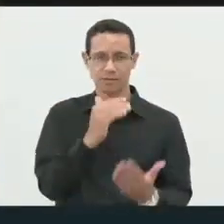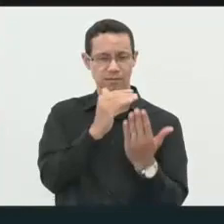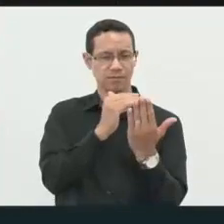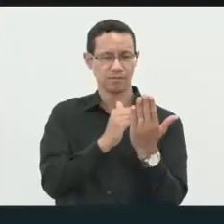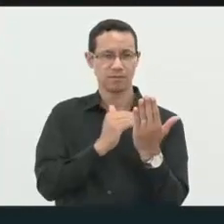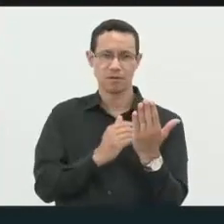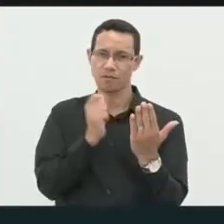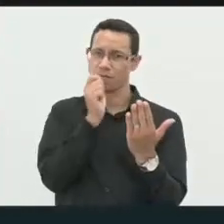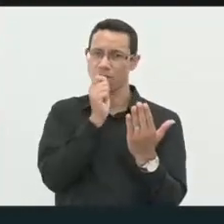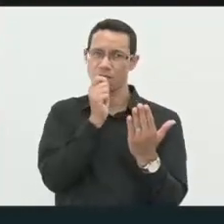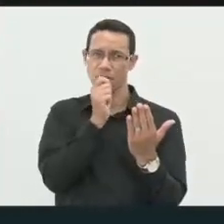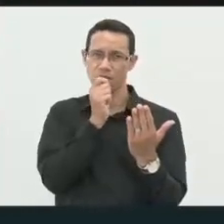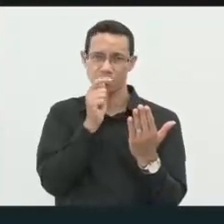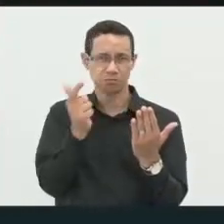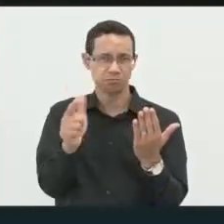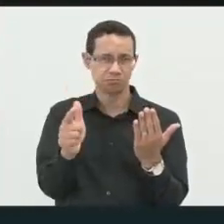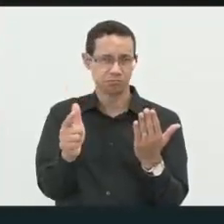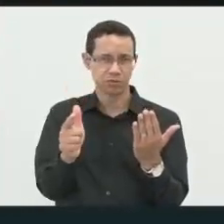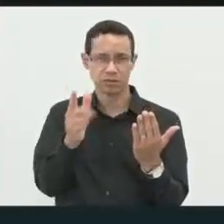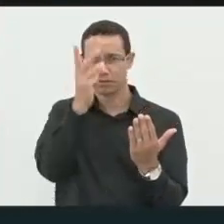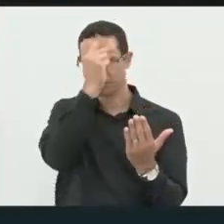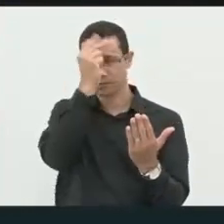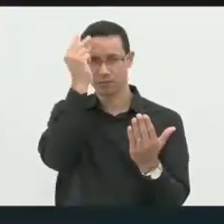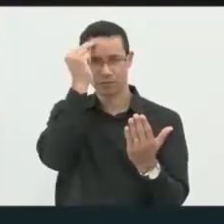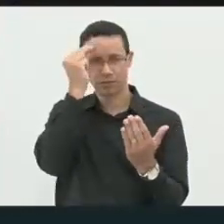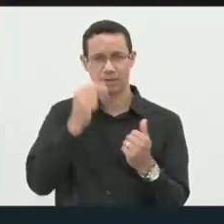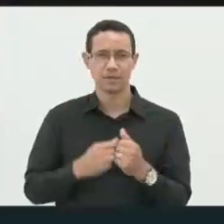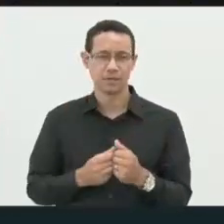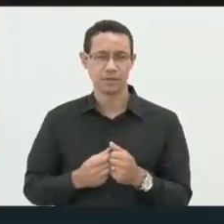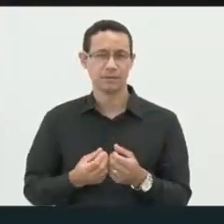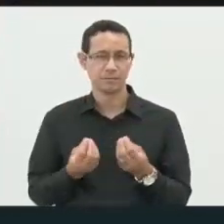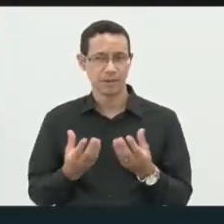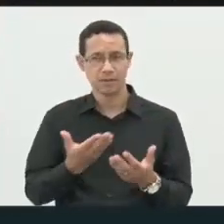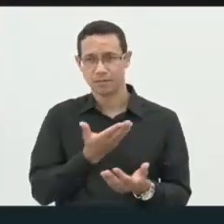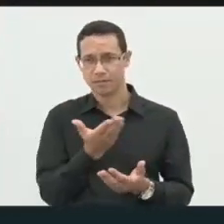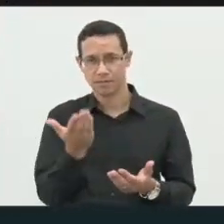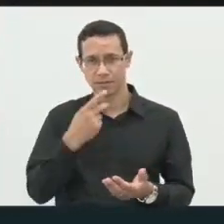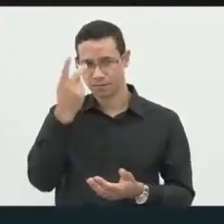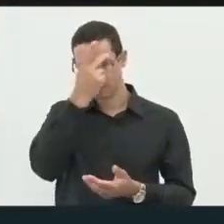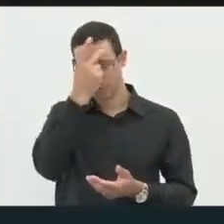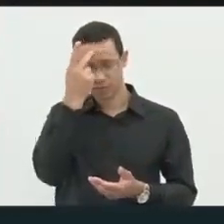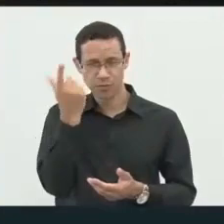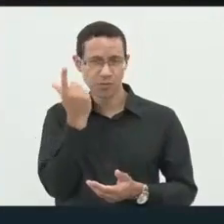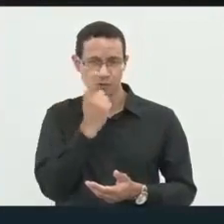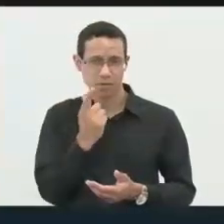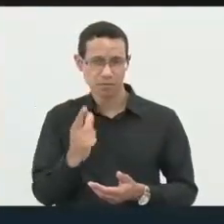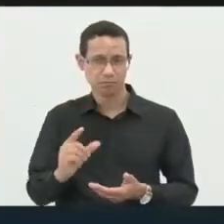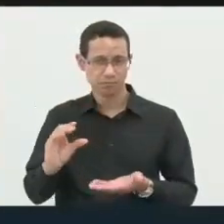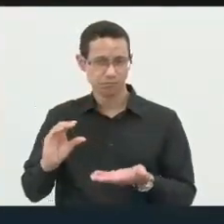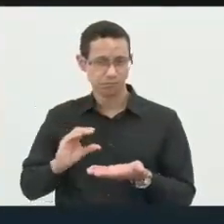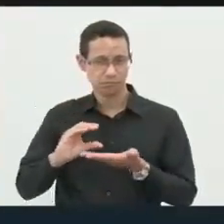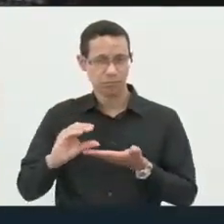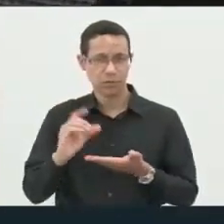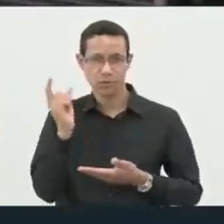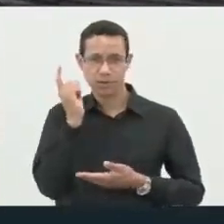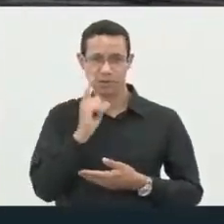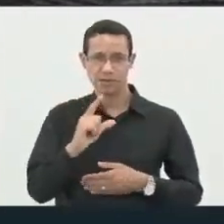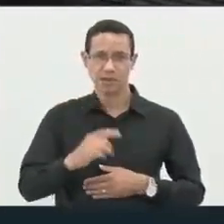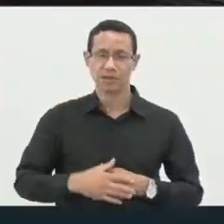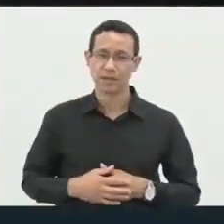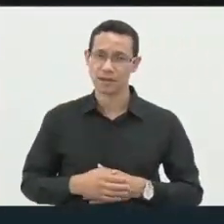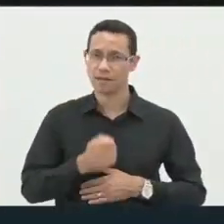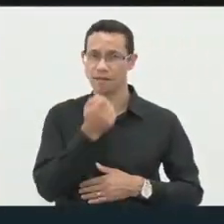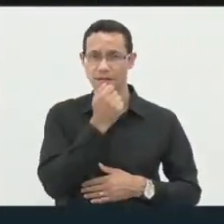do da prefeitura para que esses trabalhadores viessem a receber e na quinta-feira